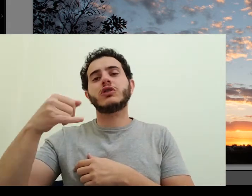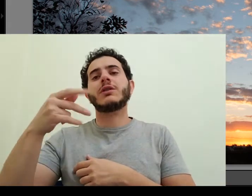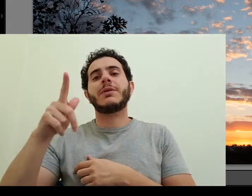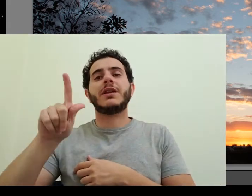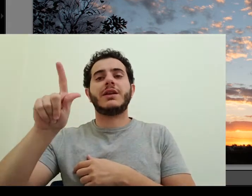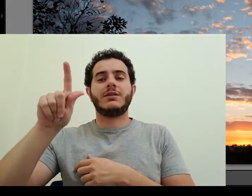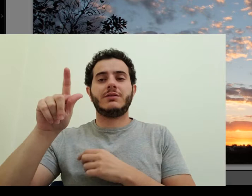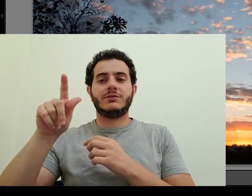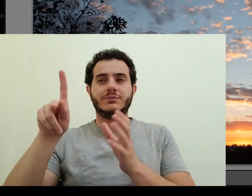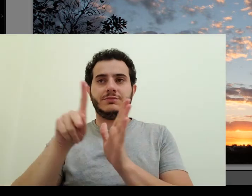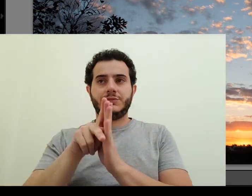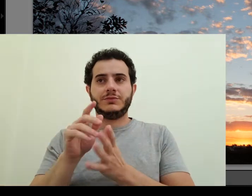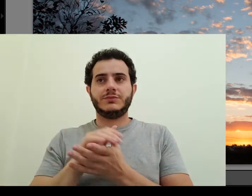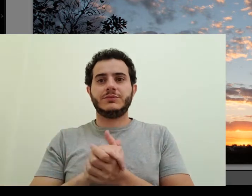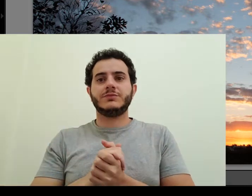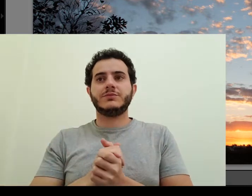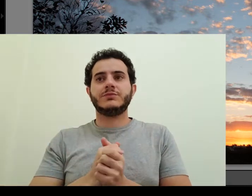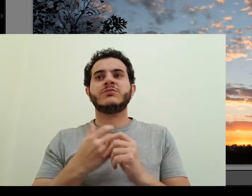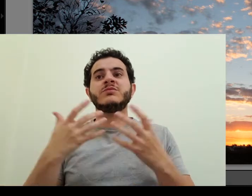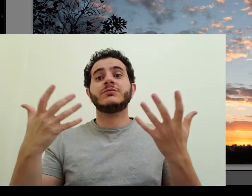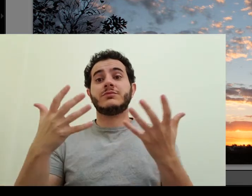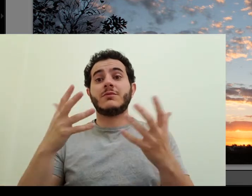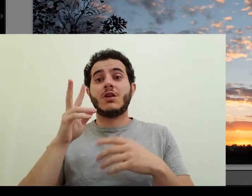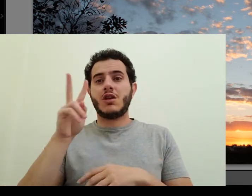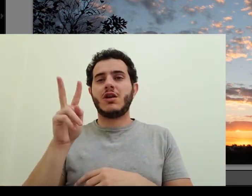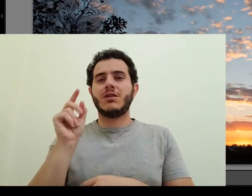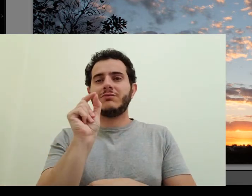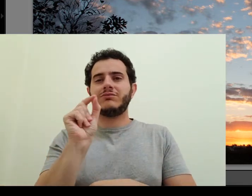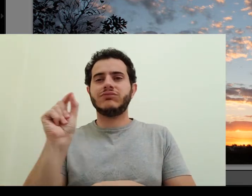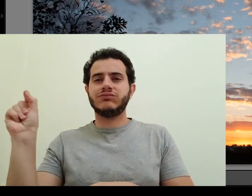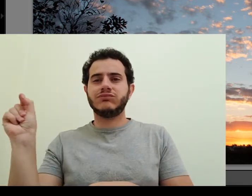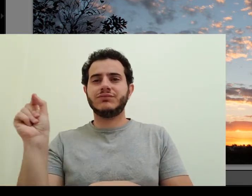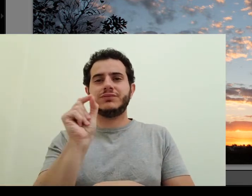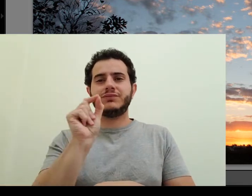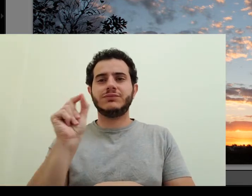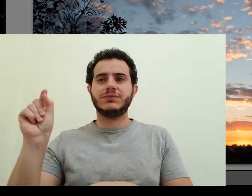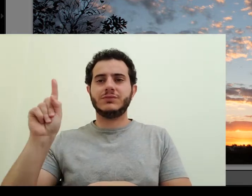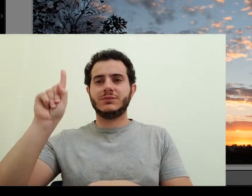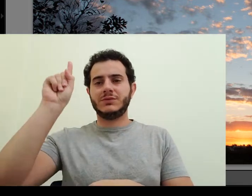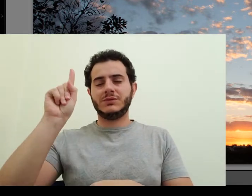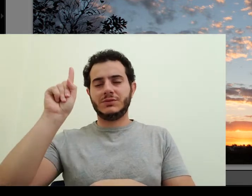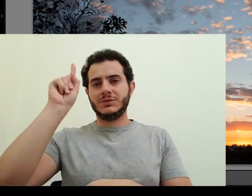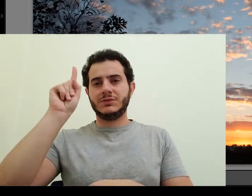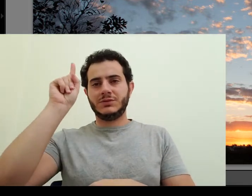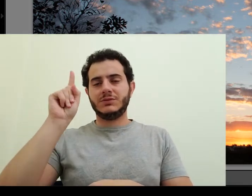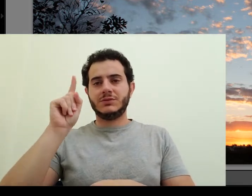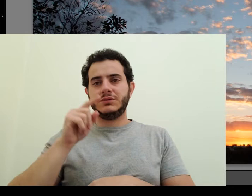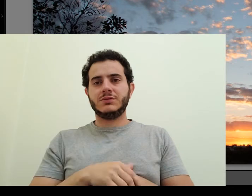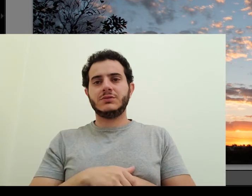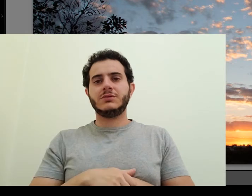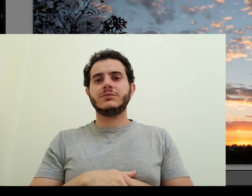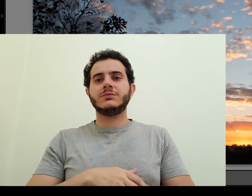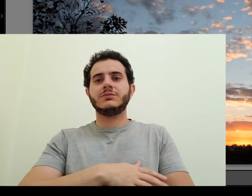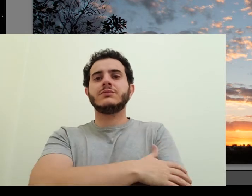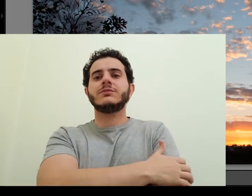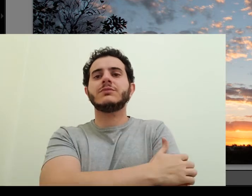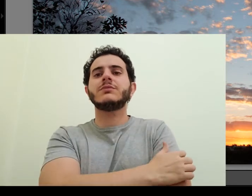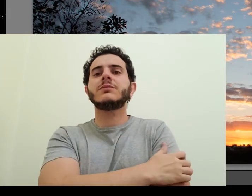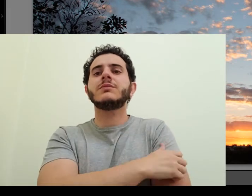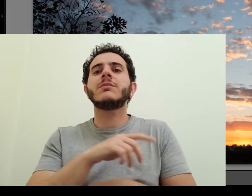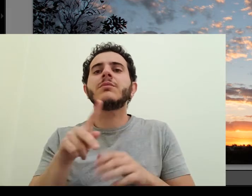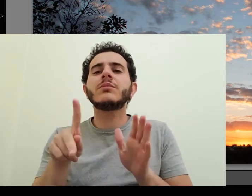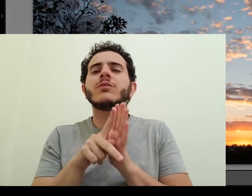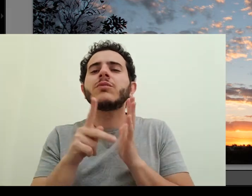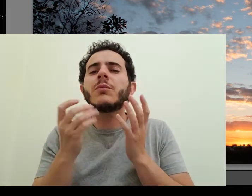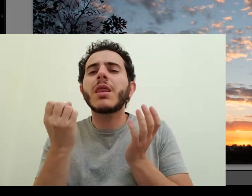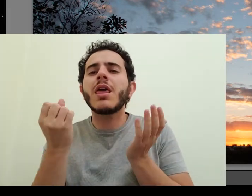que agora o equilíbrio de branco, né, o white balance em inglês, WB, em português fica EB, equilíbrio de